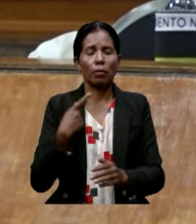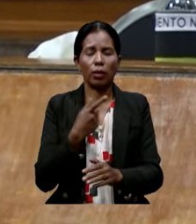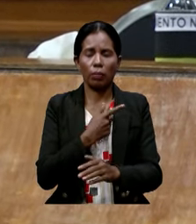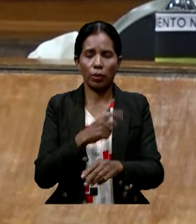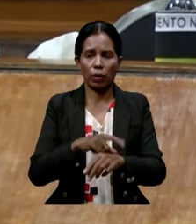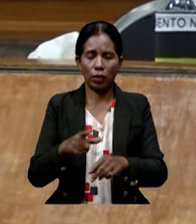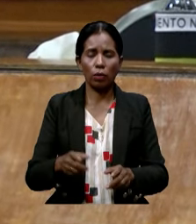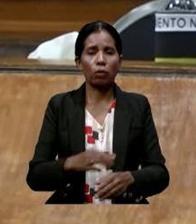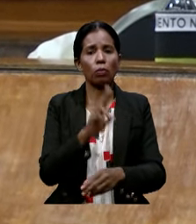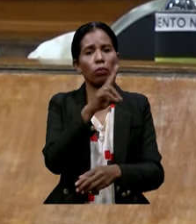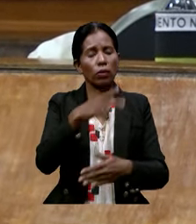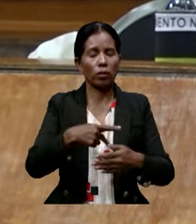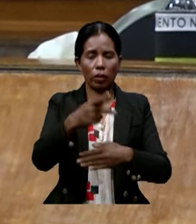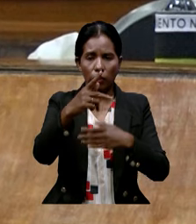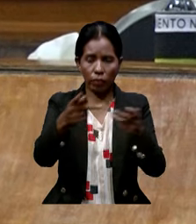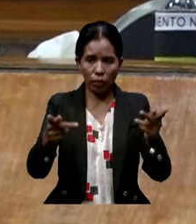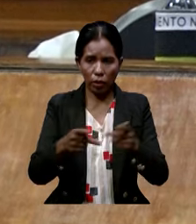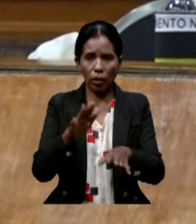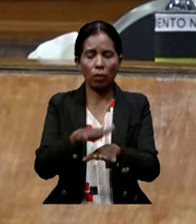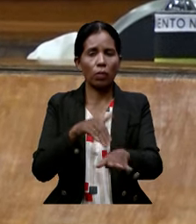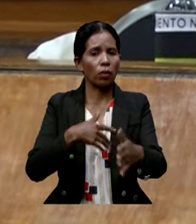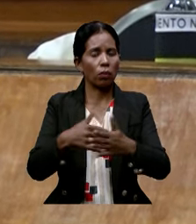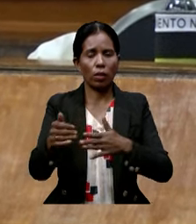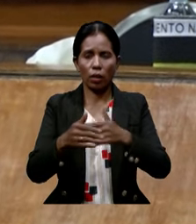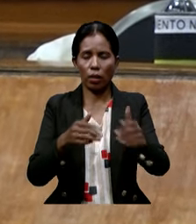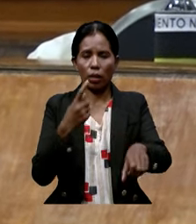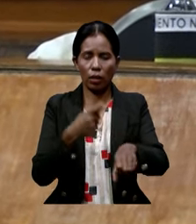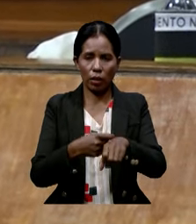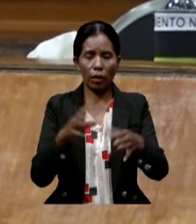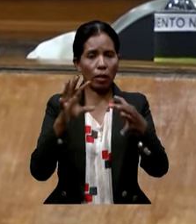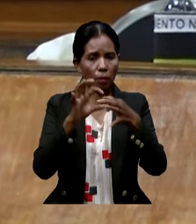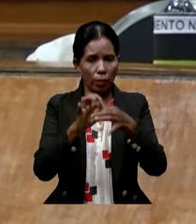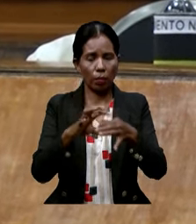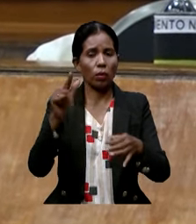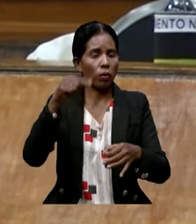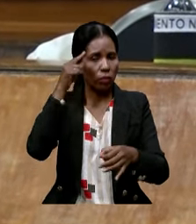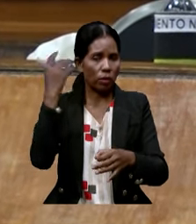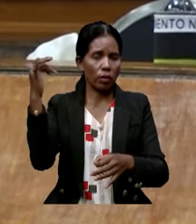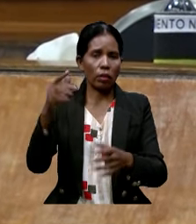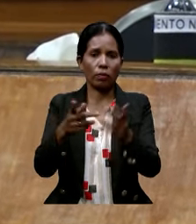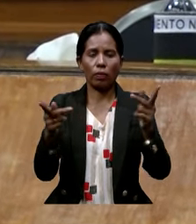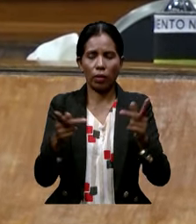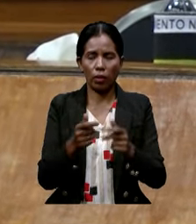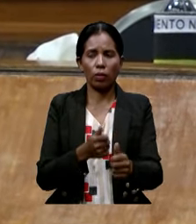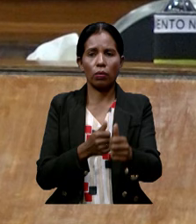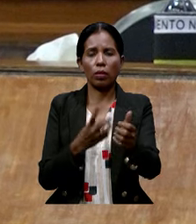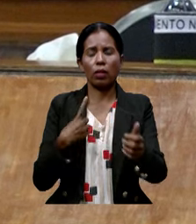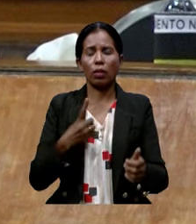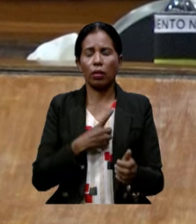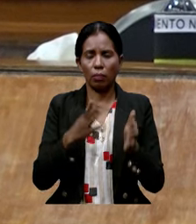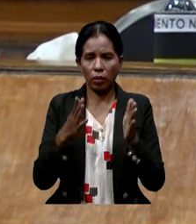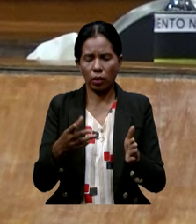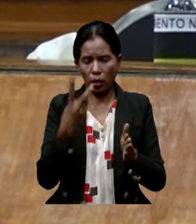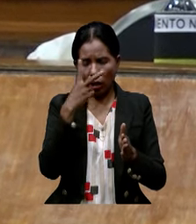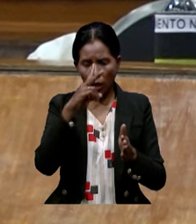espaço regimental, ho di bolu qualquer tempo membro governo sira iha fatin sir nebe ke tuir deputado sira hari katak sayona